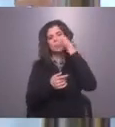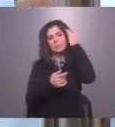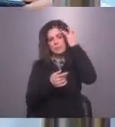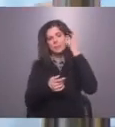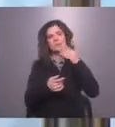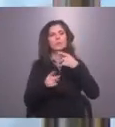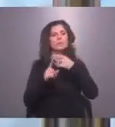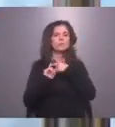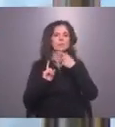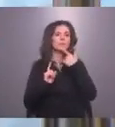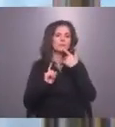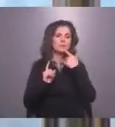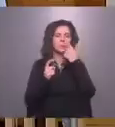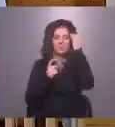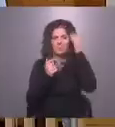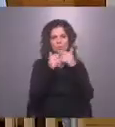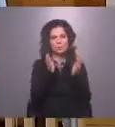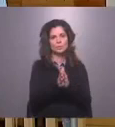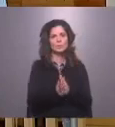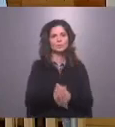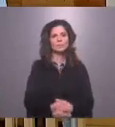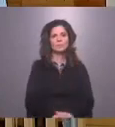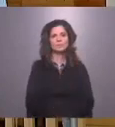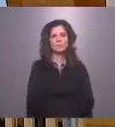your Son, Jesus Christ.